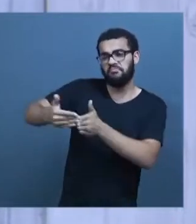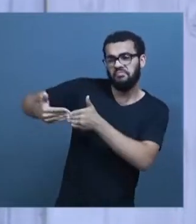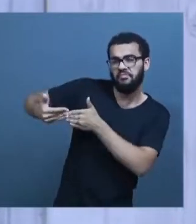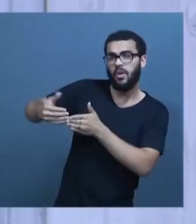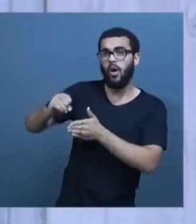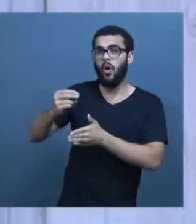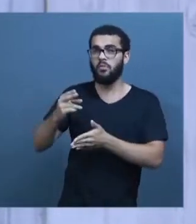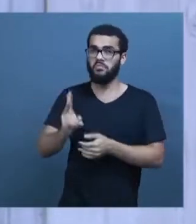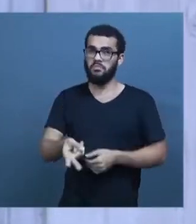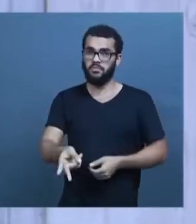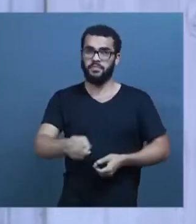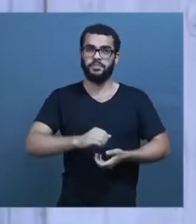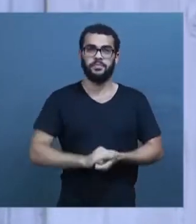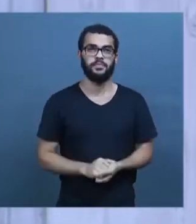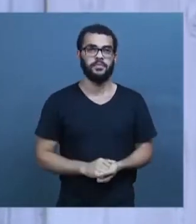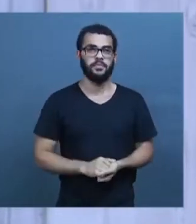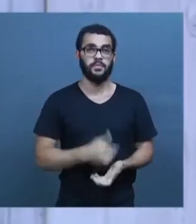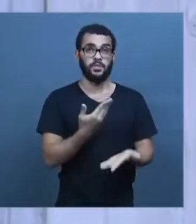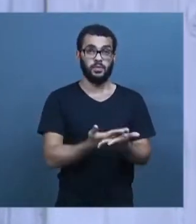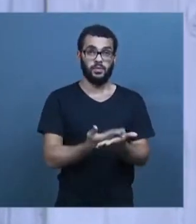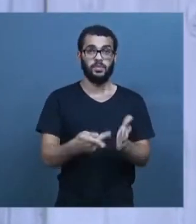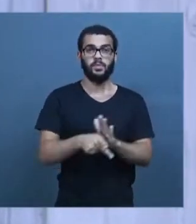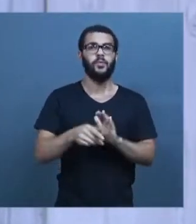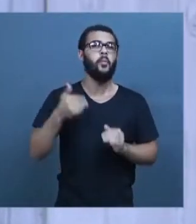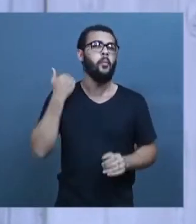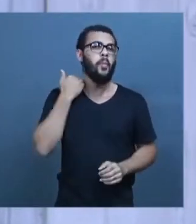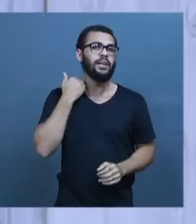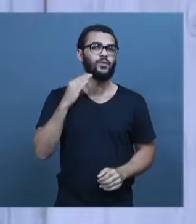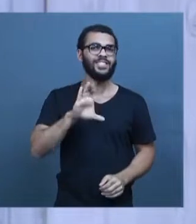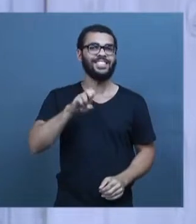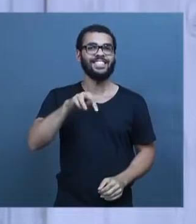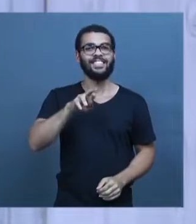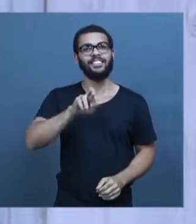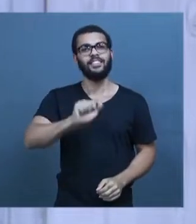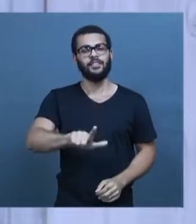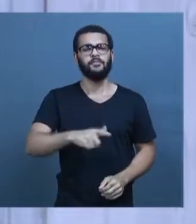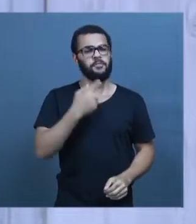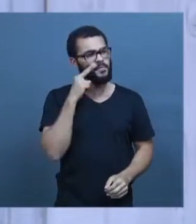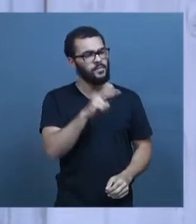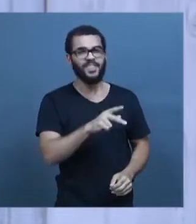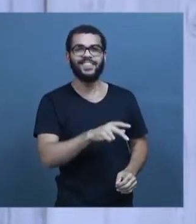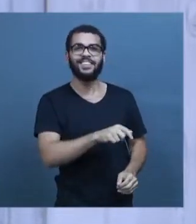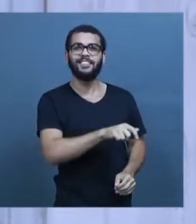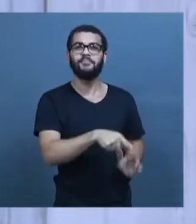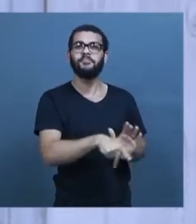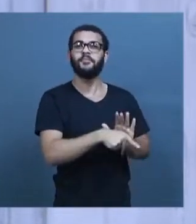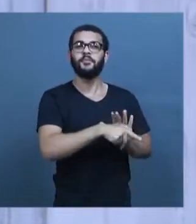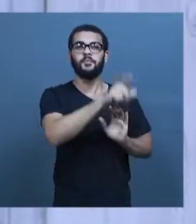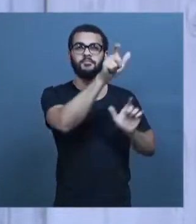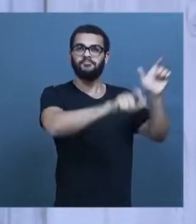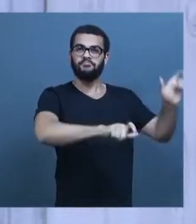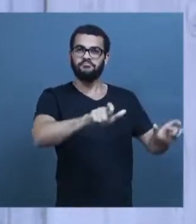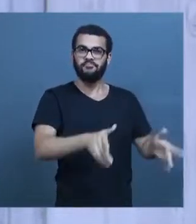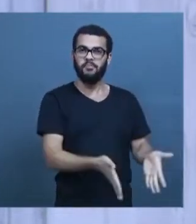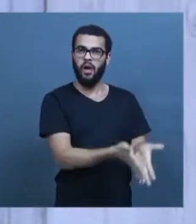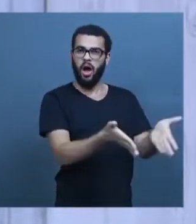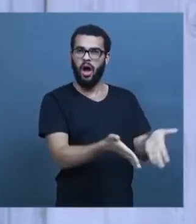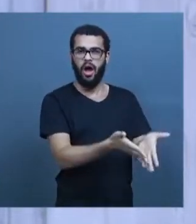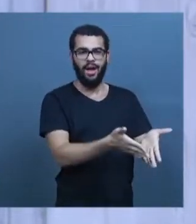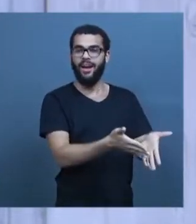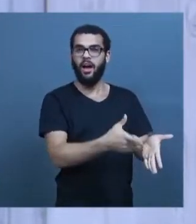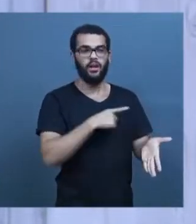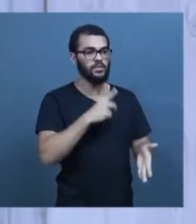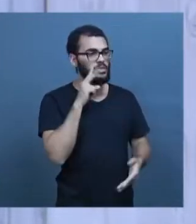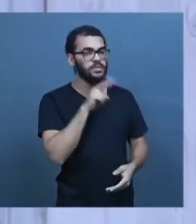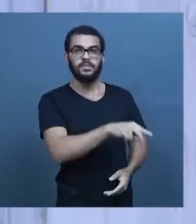revelou que os brasileiros com menor renda são as maiores vítimas dos altos juros do cheque especial.